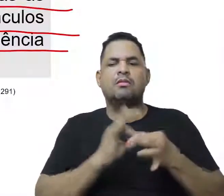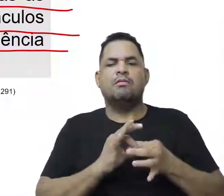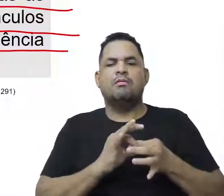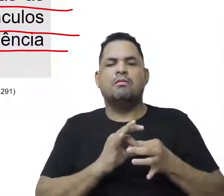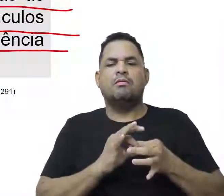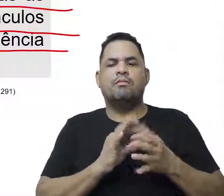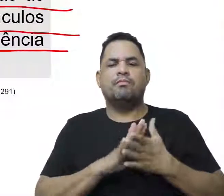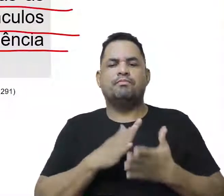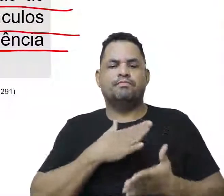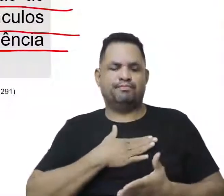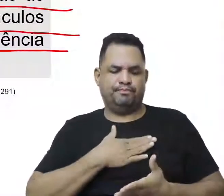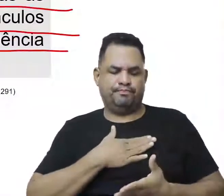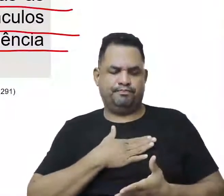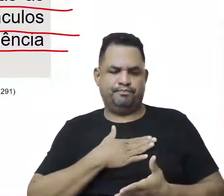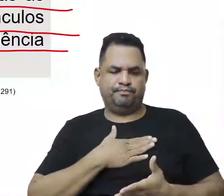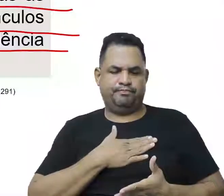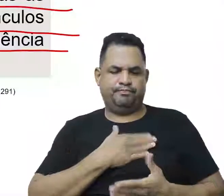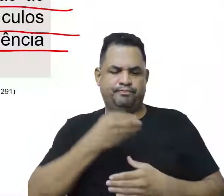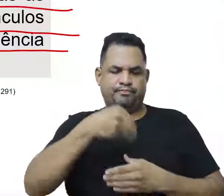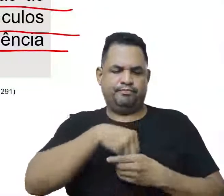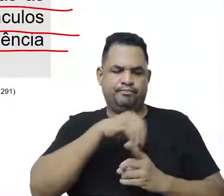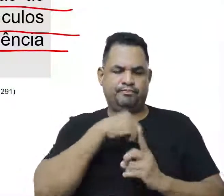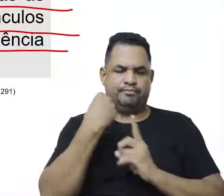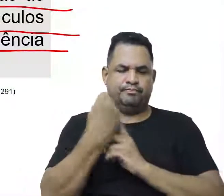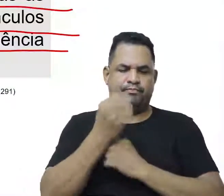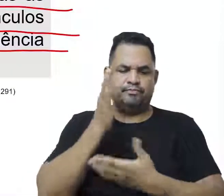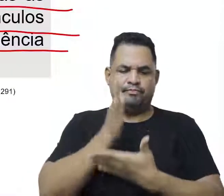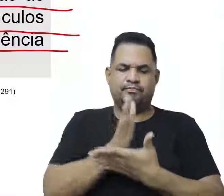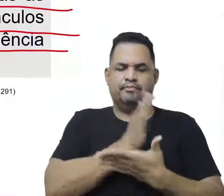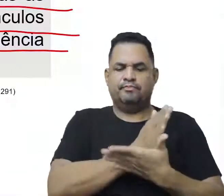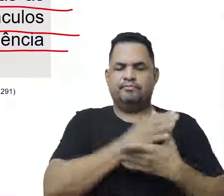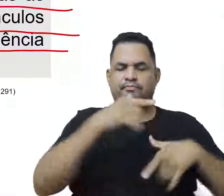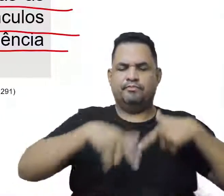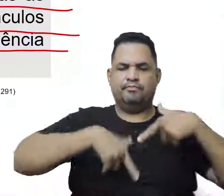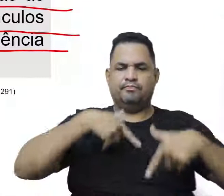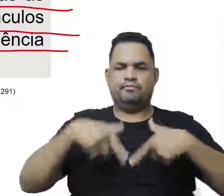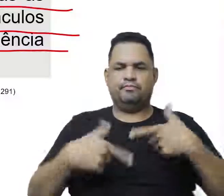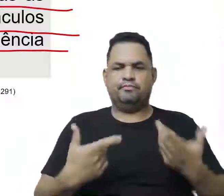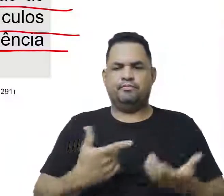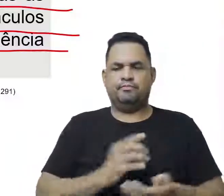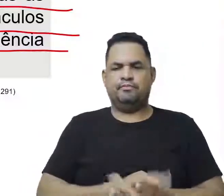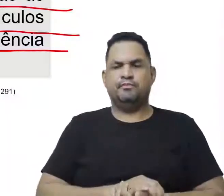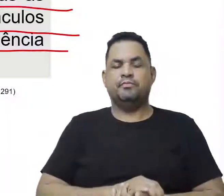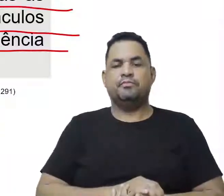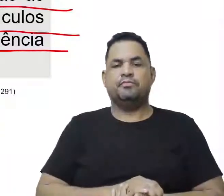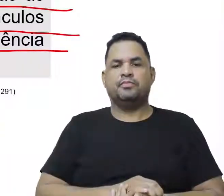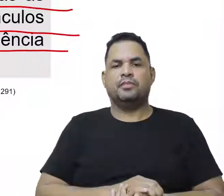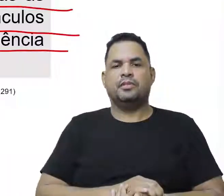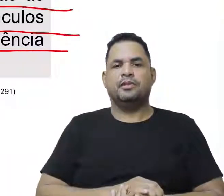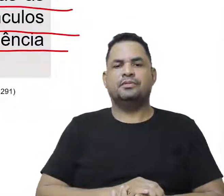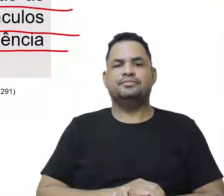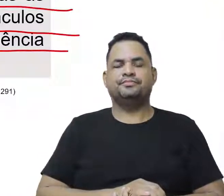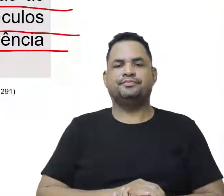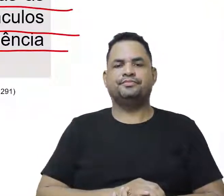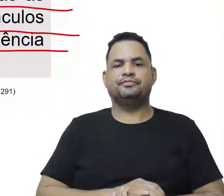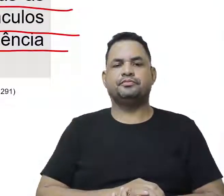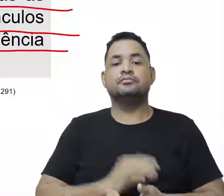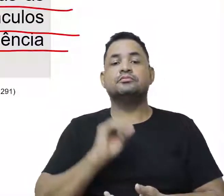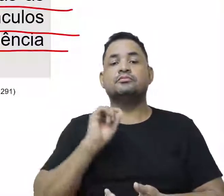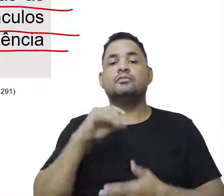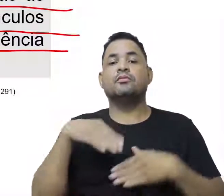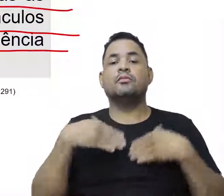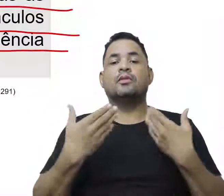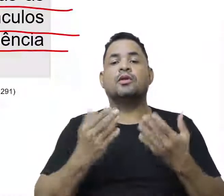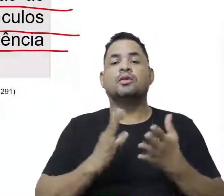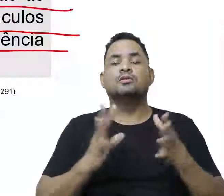a minha posição dentro da divisão social do trabalho é é isso Que é isso que